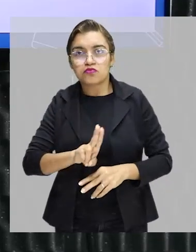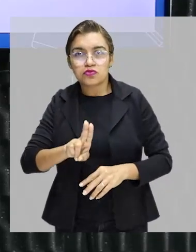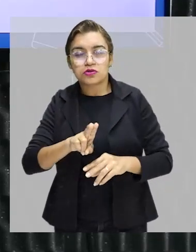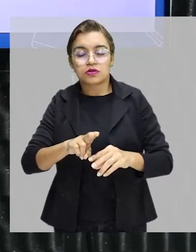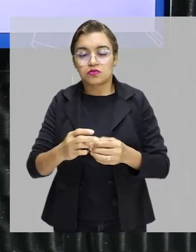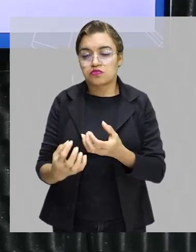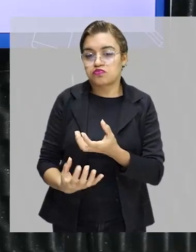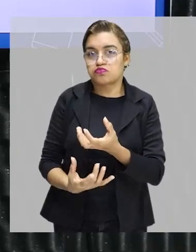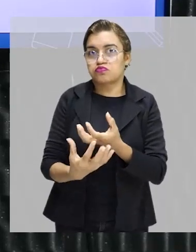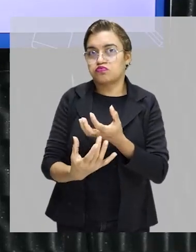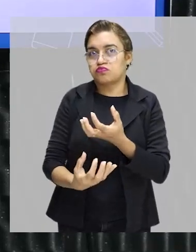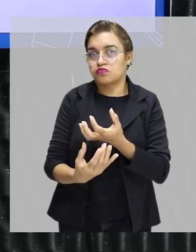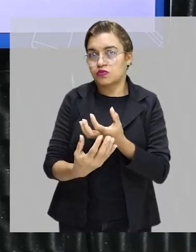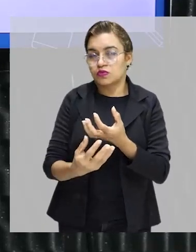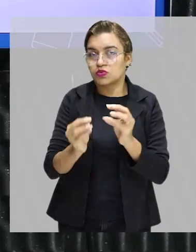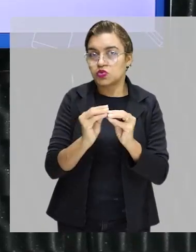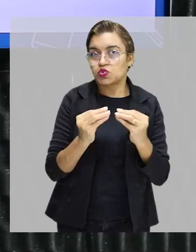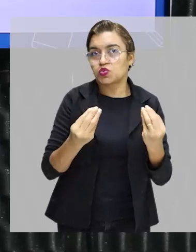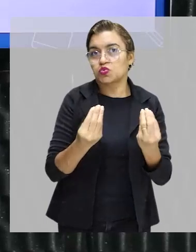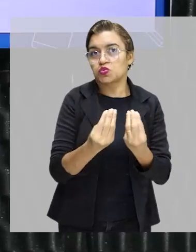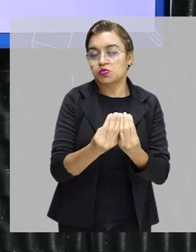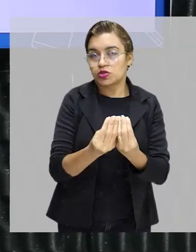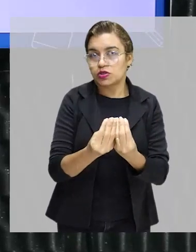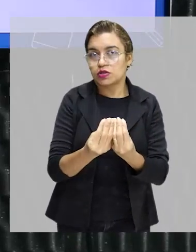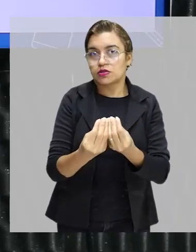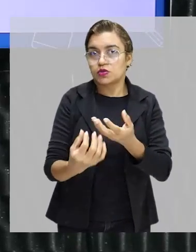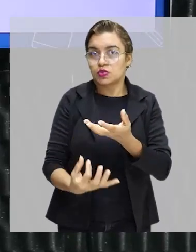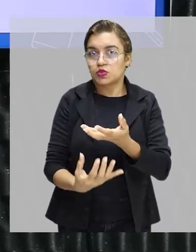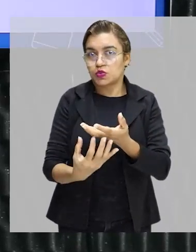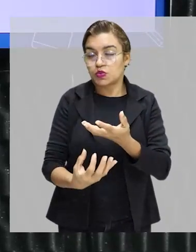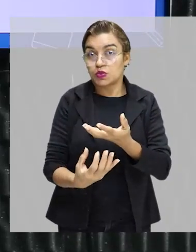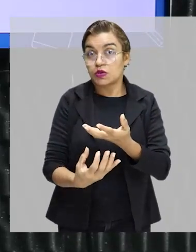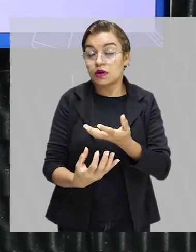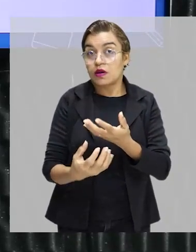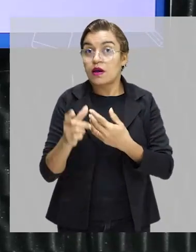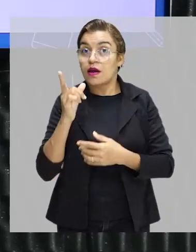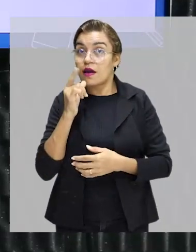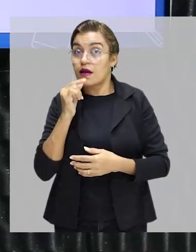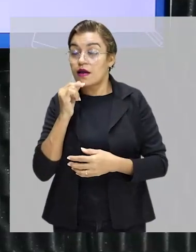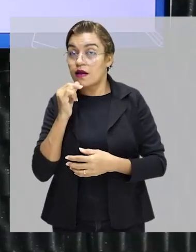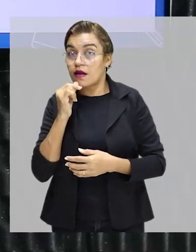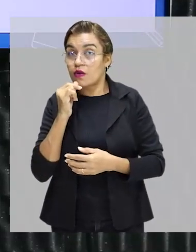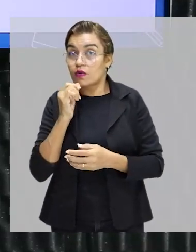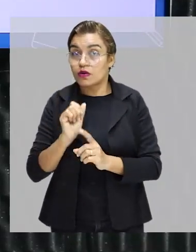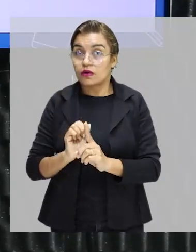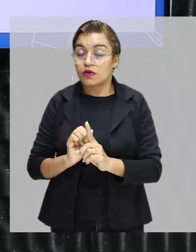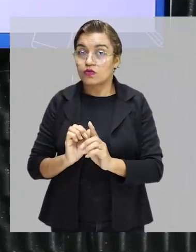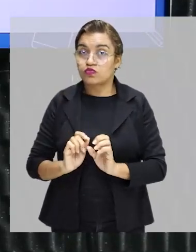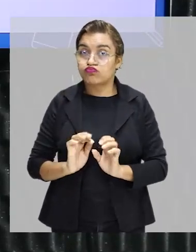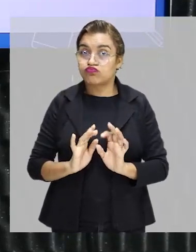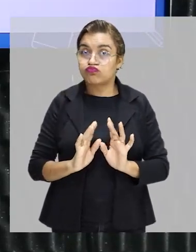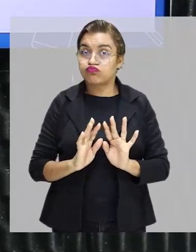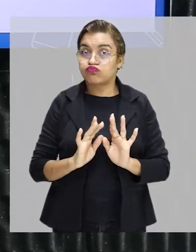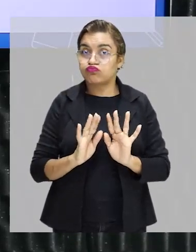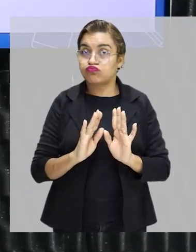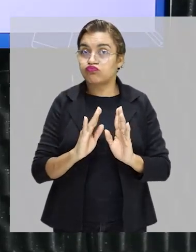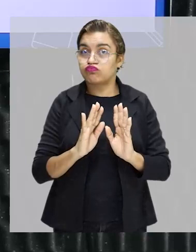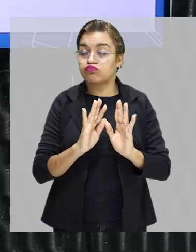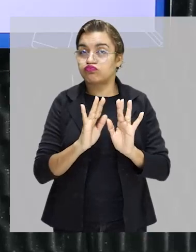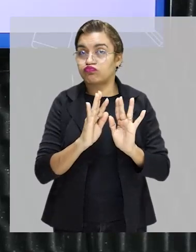posso aquecer aquela solução, então a água ela vai, né, vaporizar, né? Vai passar para o